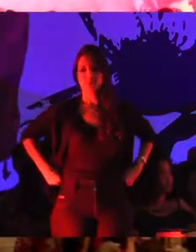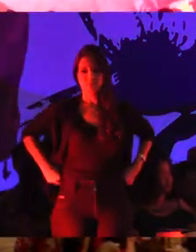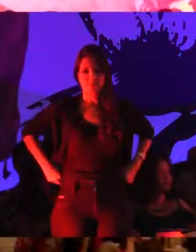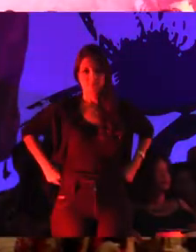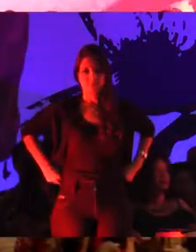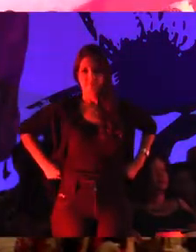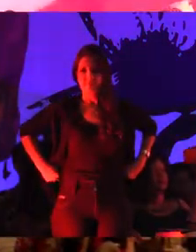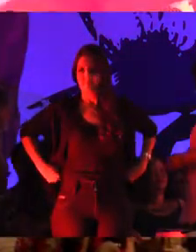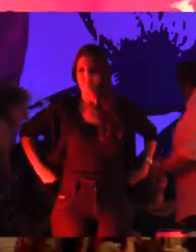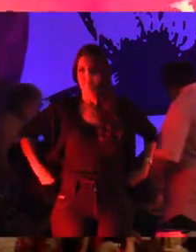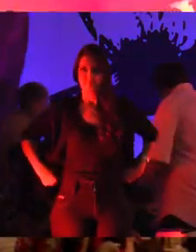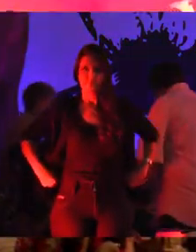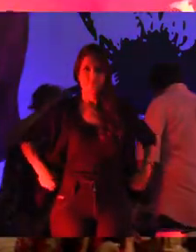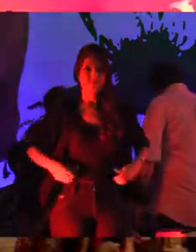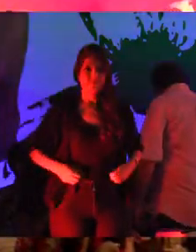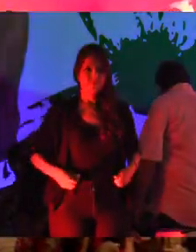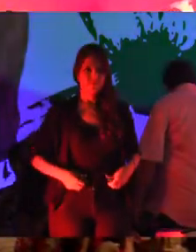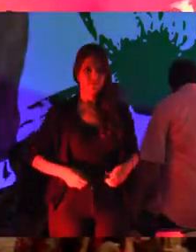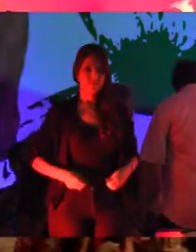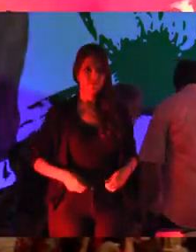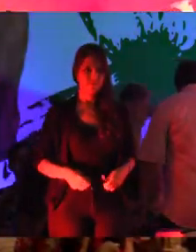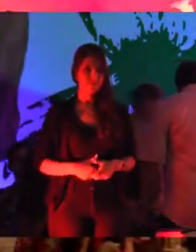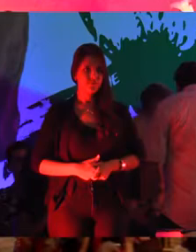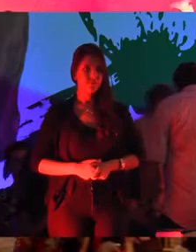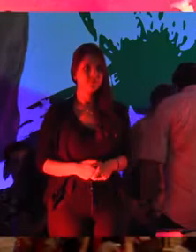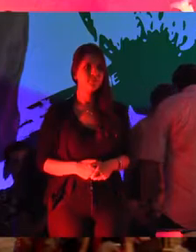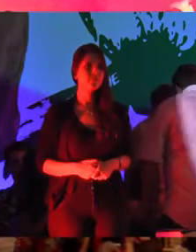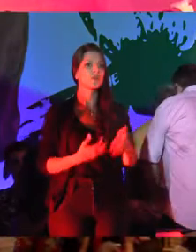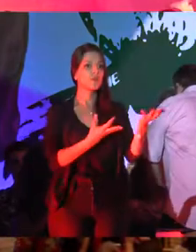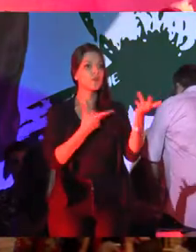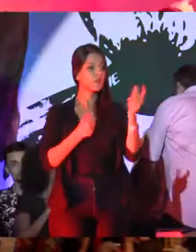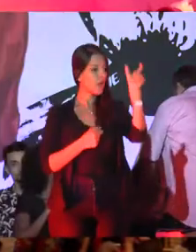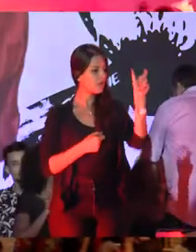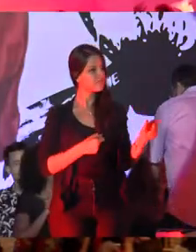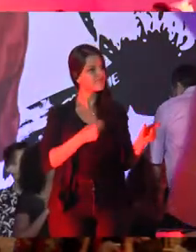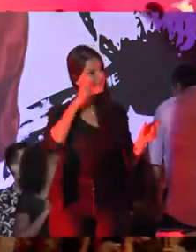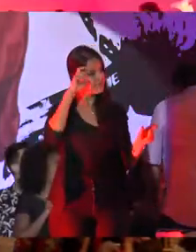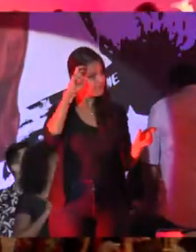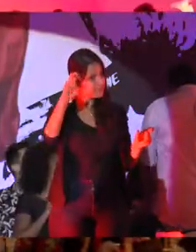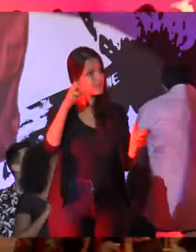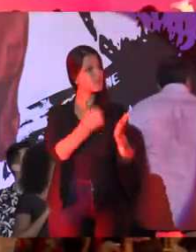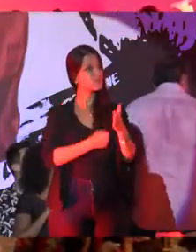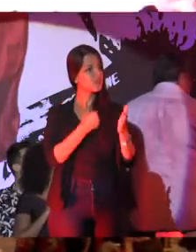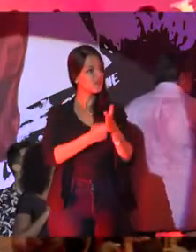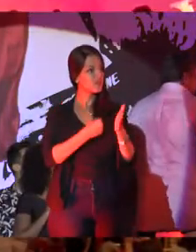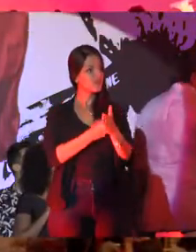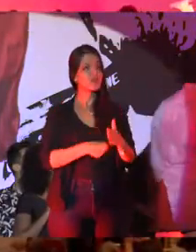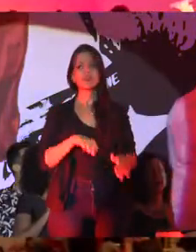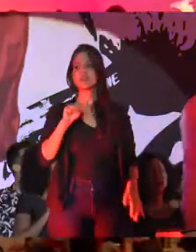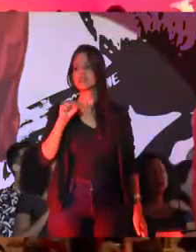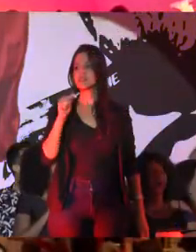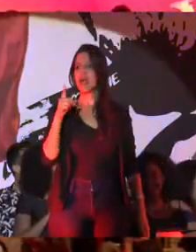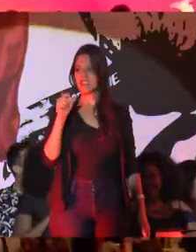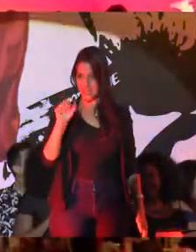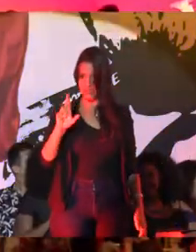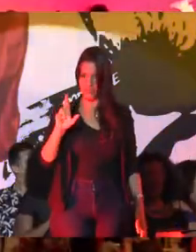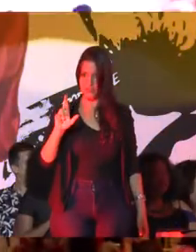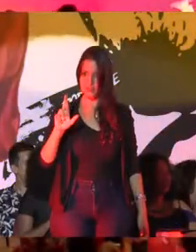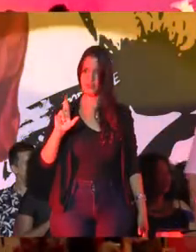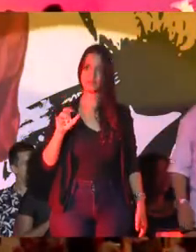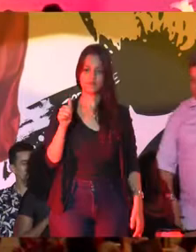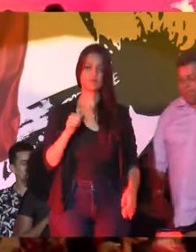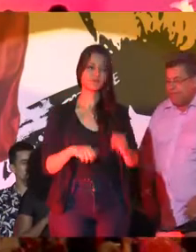Gostaríamos de convidar o companheiro intelectual, grande lutador, Emi Sader.